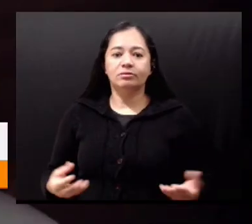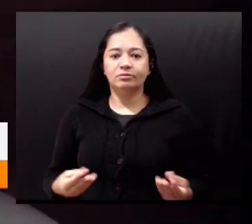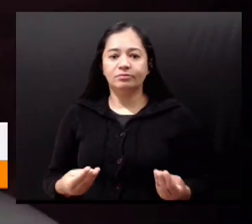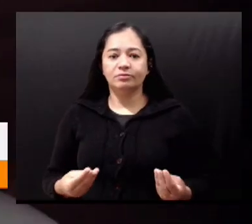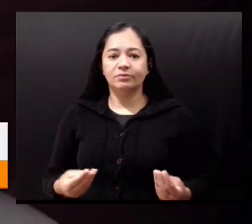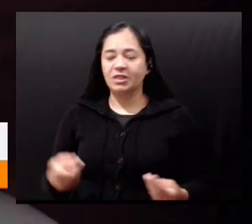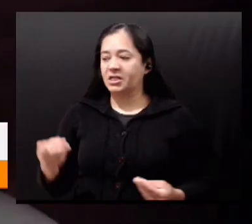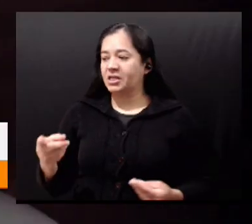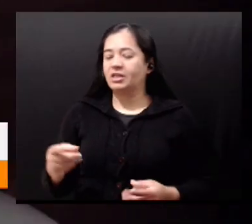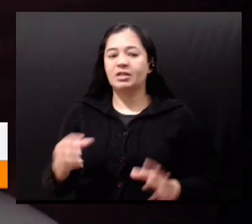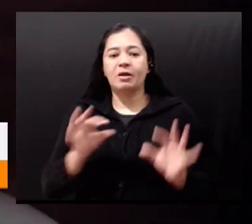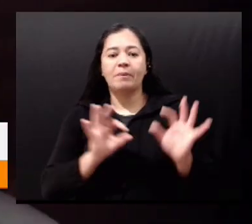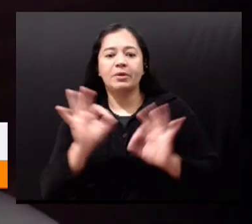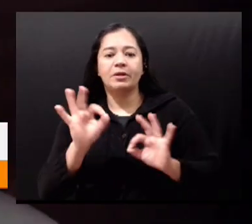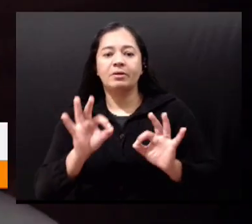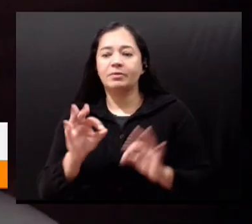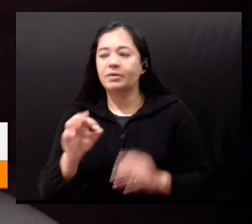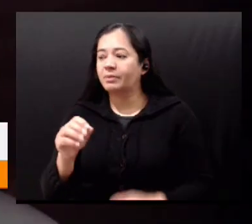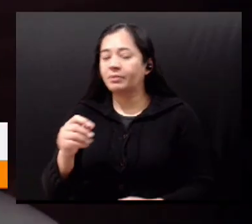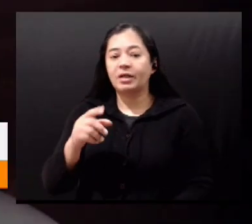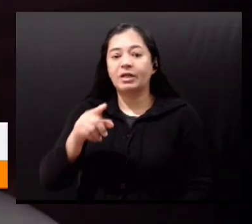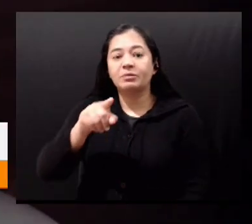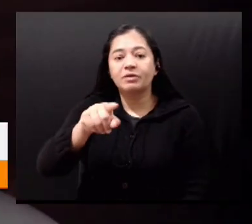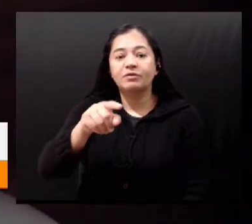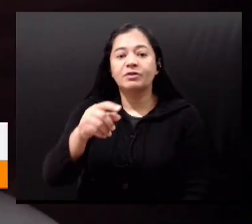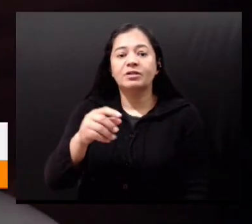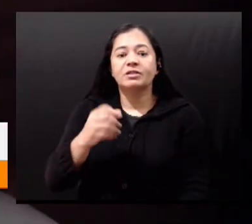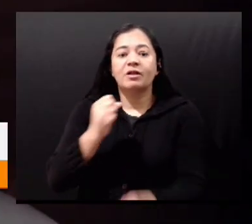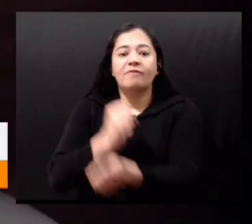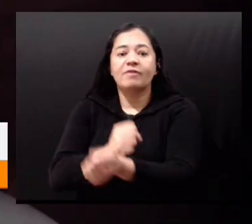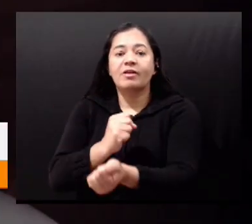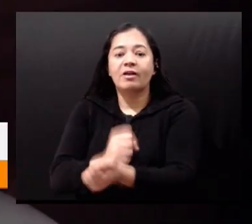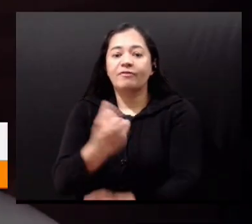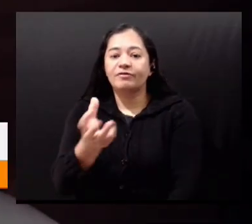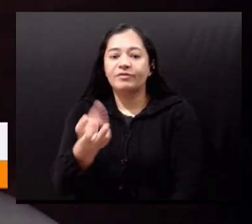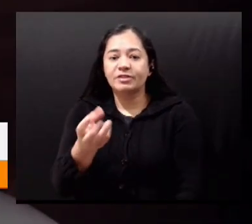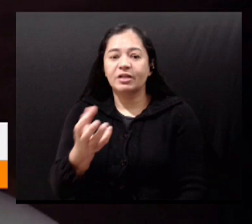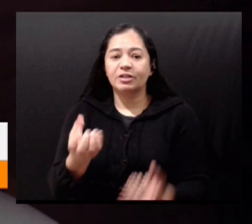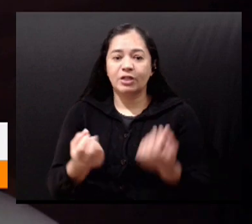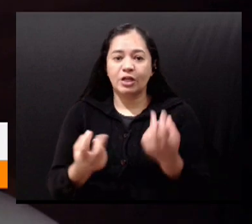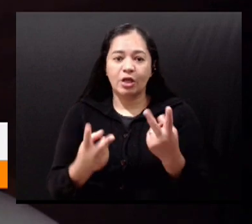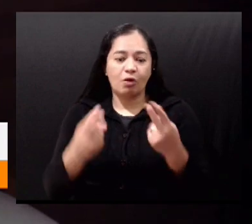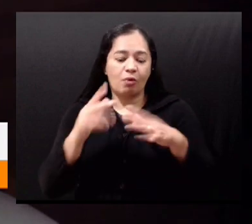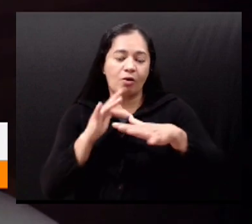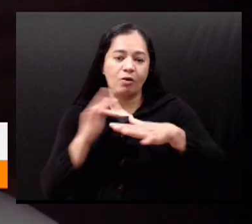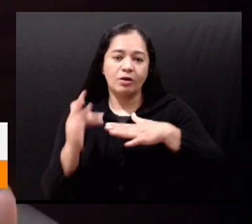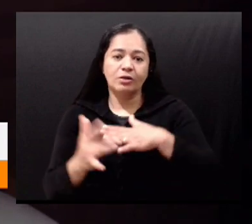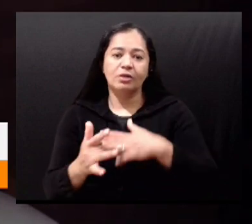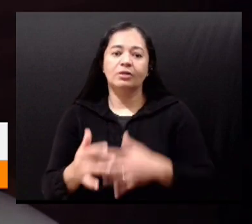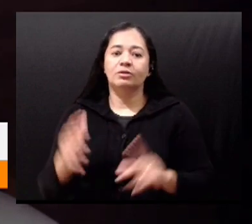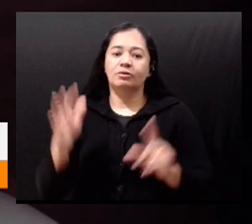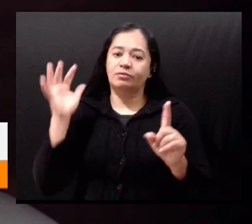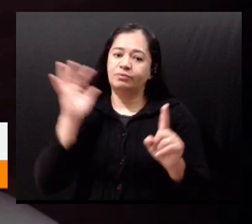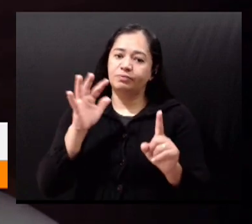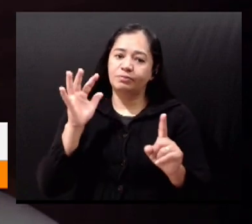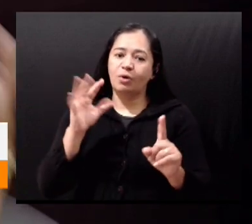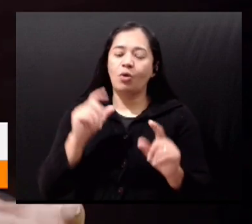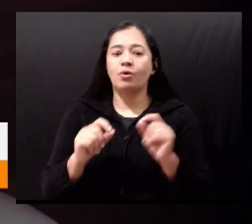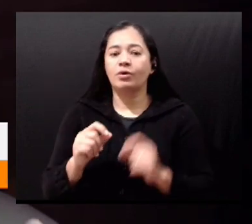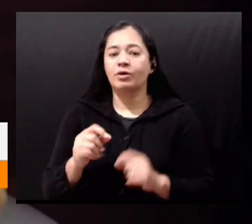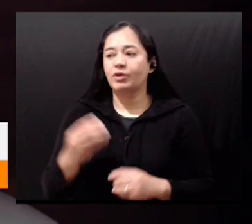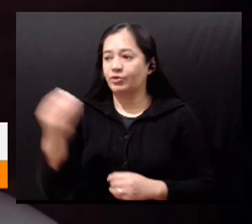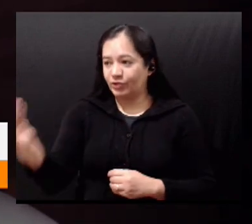para te viciar, assim como as redes sociais. Então a gente está falando de reforçamento intermitente, que é eu te dou uma coisa que